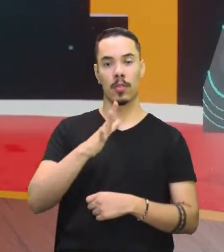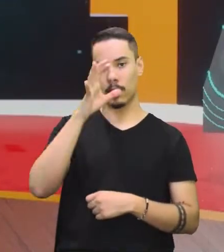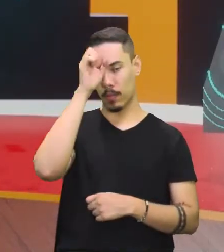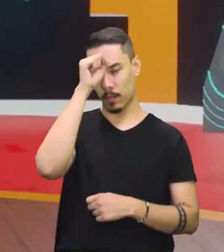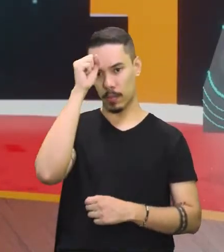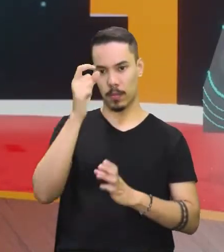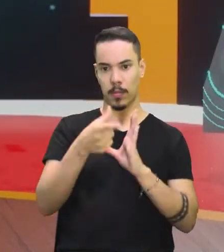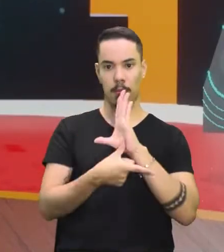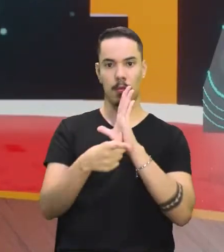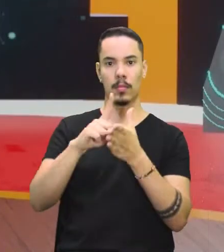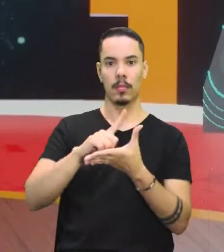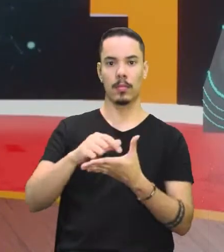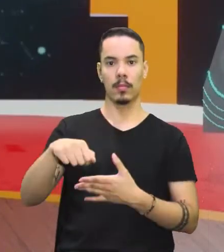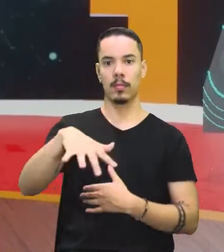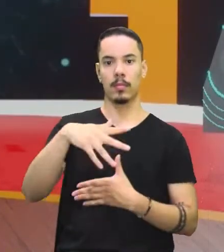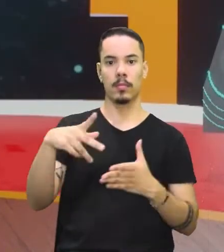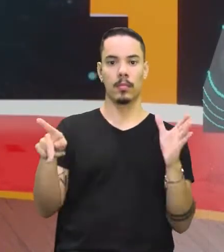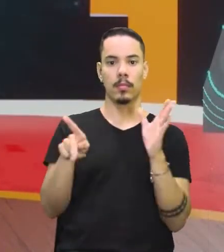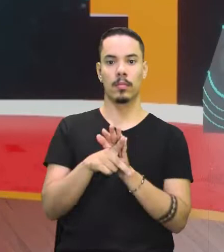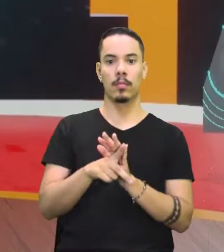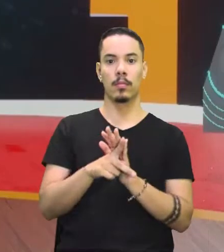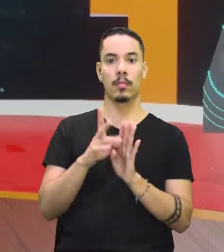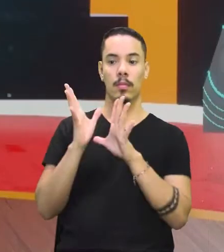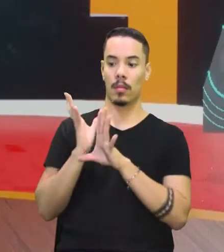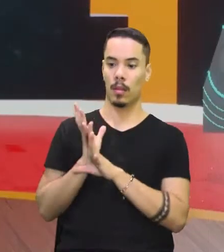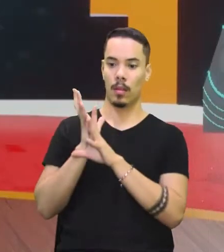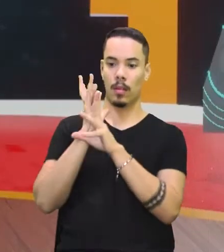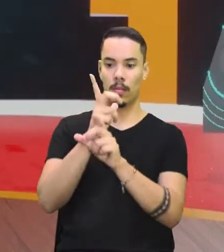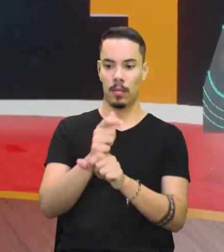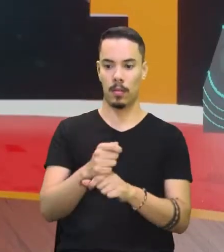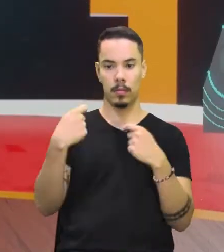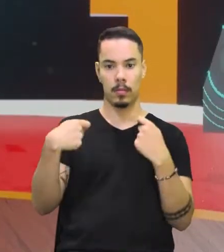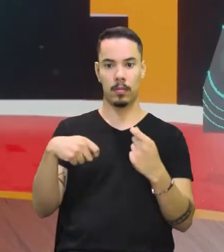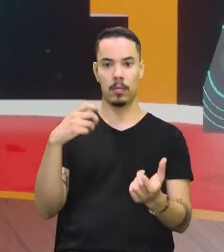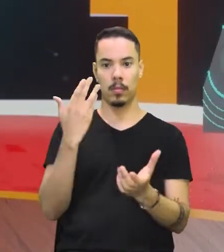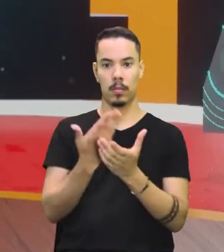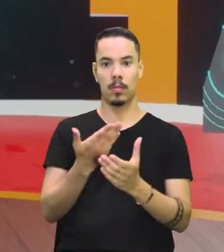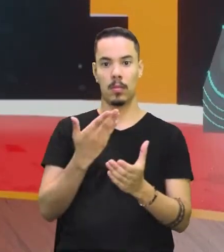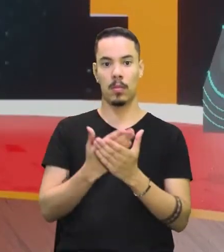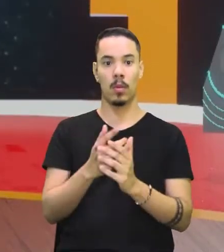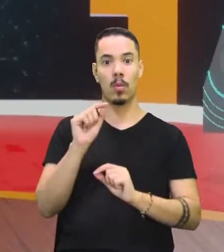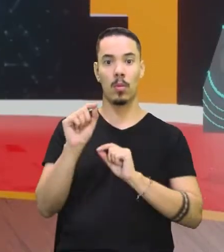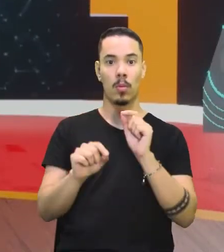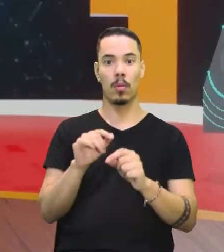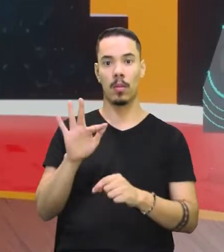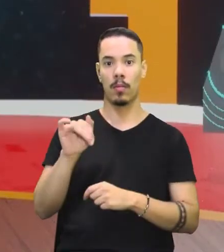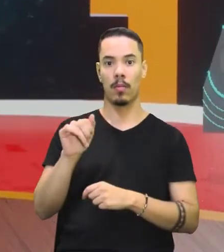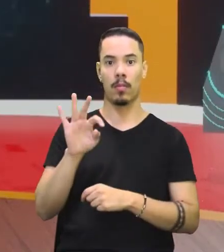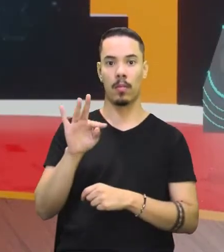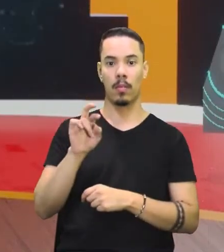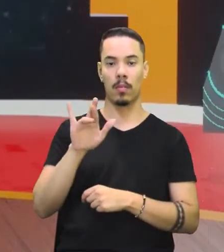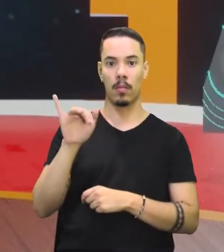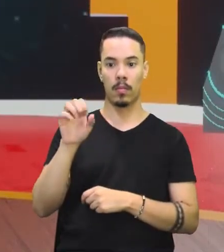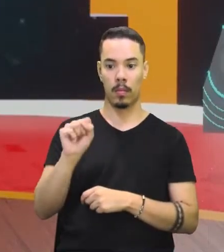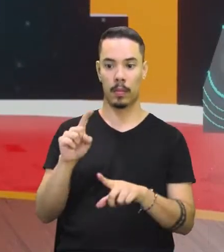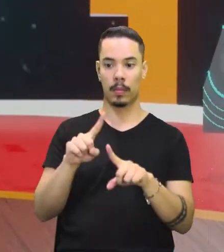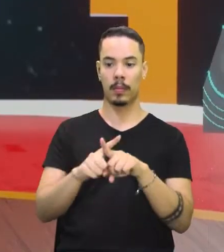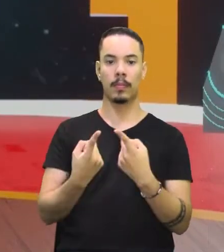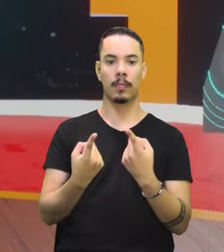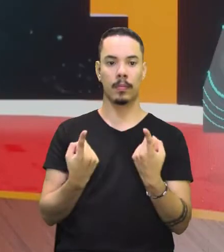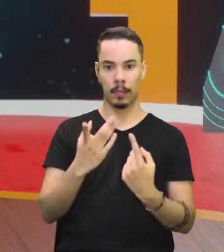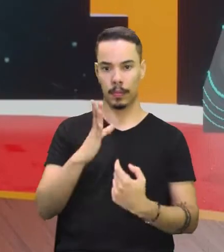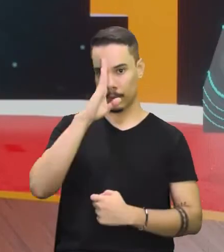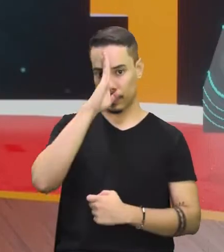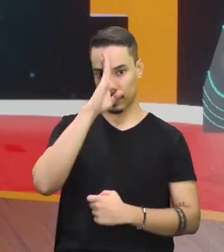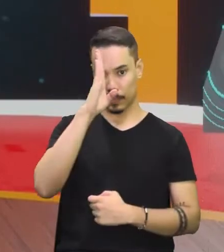no outro campo de ter que buscar, revisar lá atrás, de fatorar esse polinômio. Mas, a priori, vamos